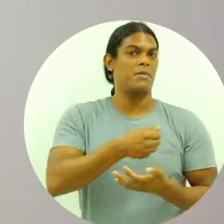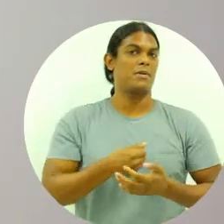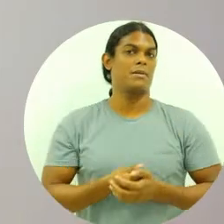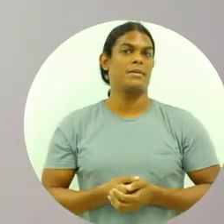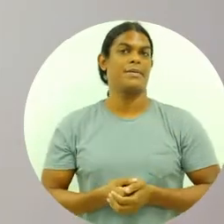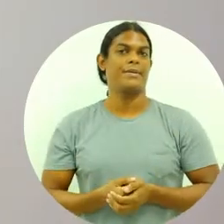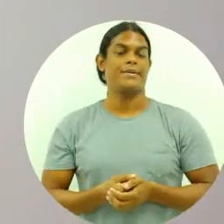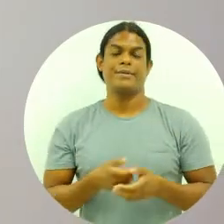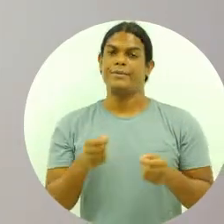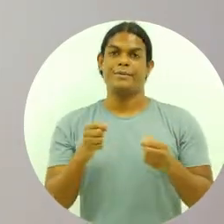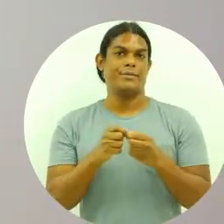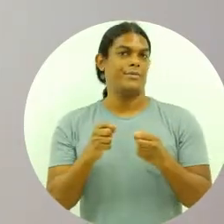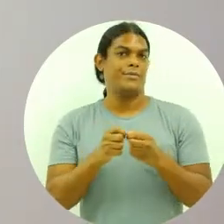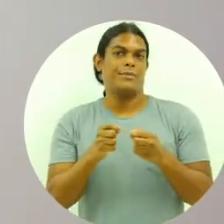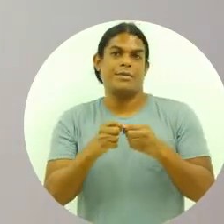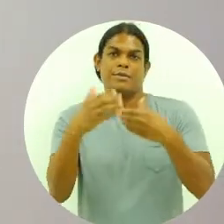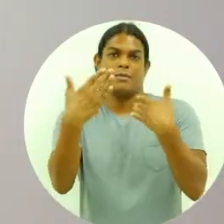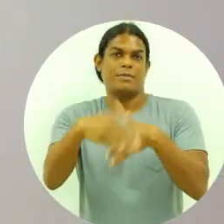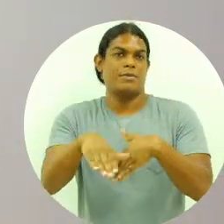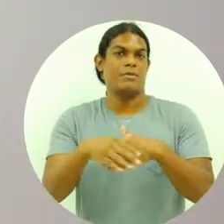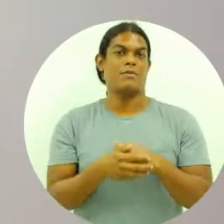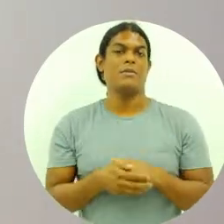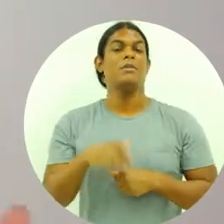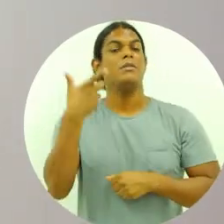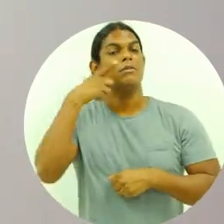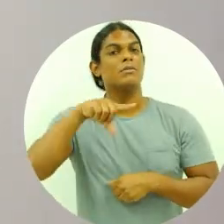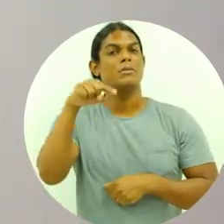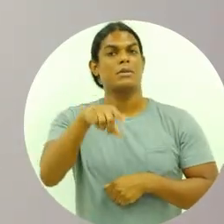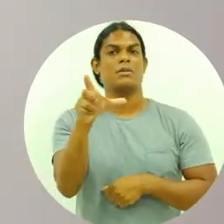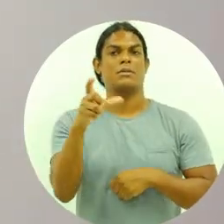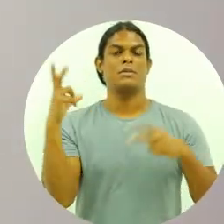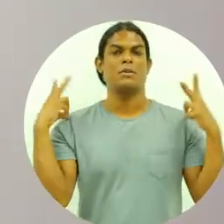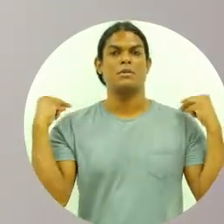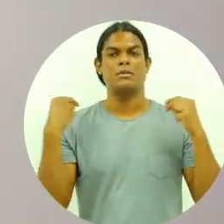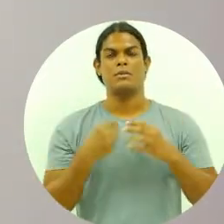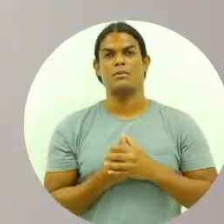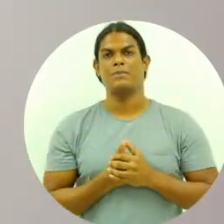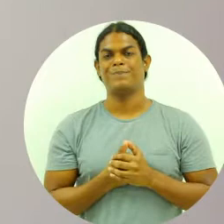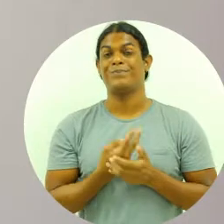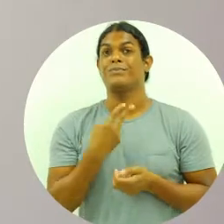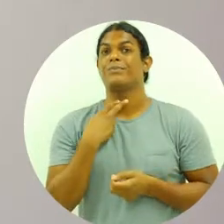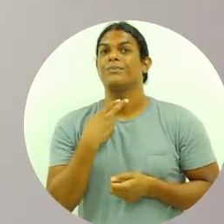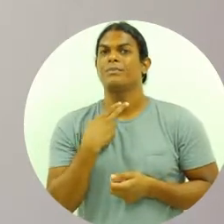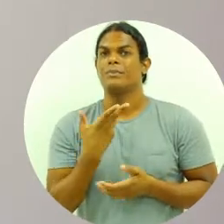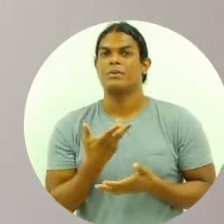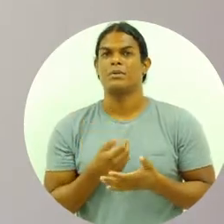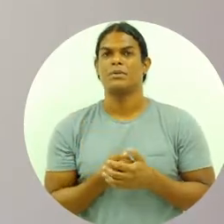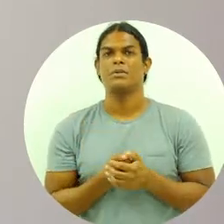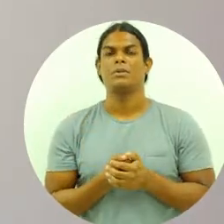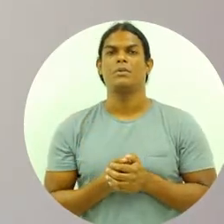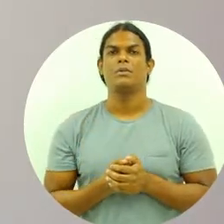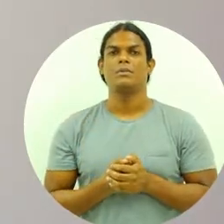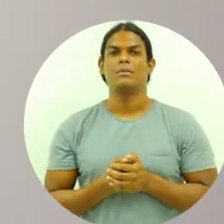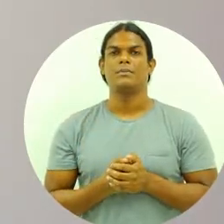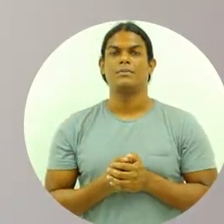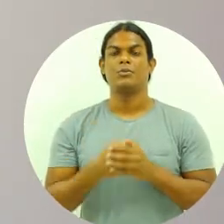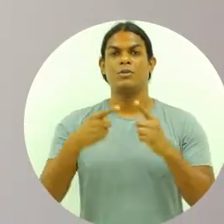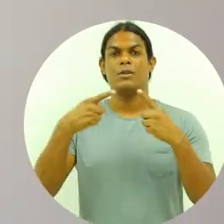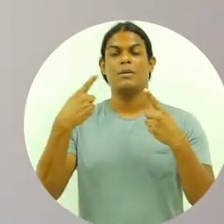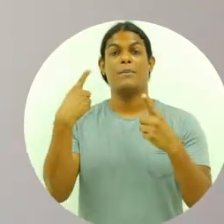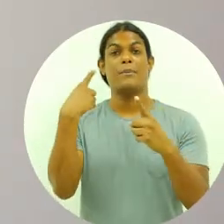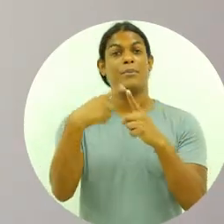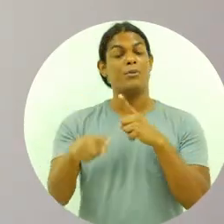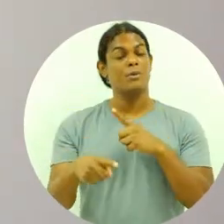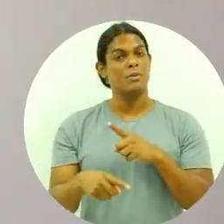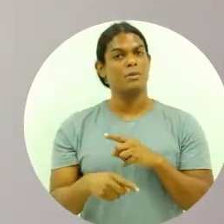tem prova disso, nem prova daquilo, ele simplesmente obtém a carteira. Isso é um ferimento ao princípio da impessoalidade, porque